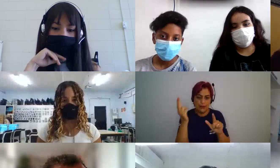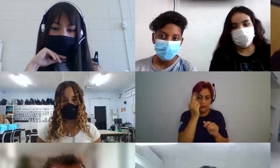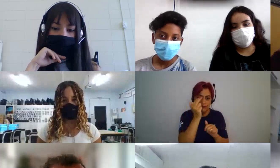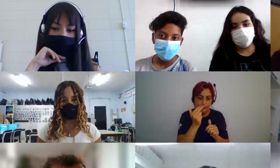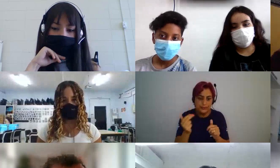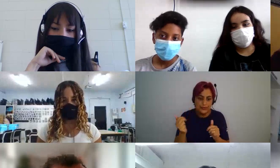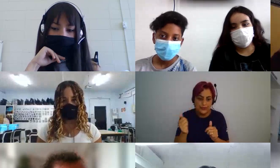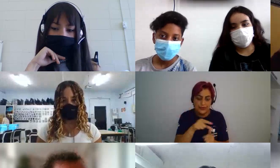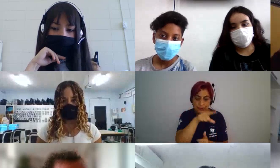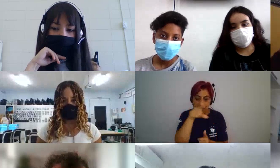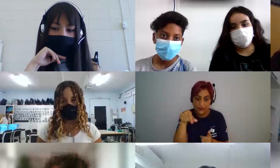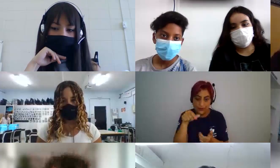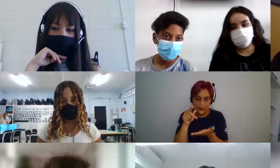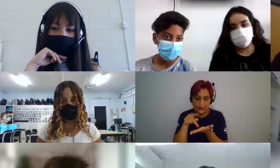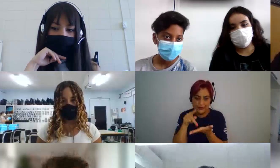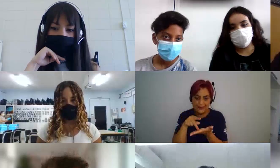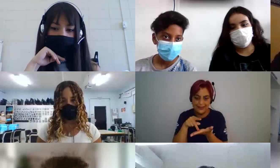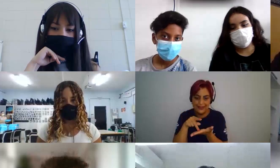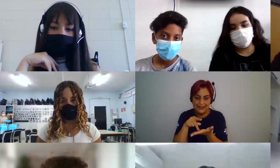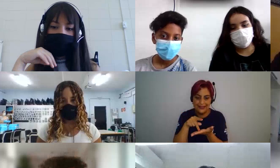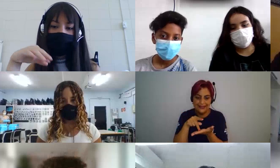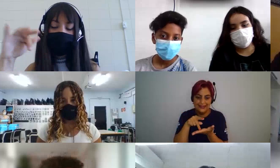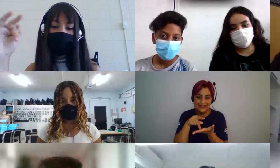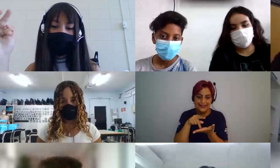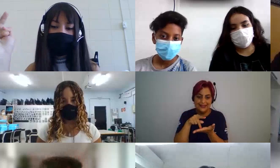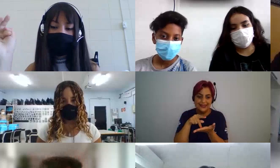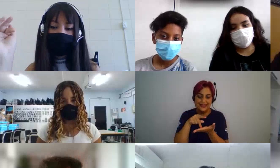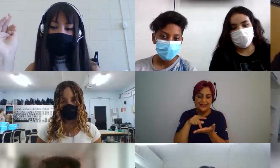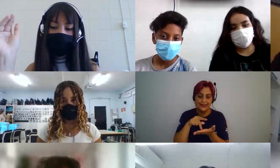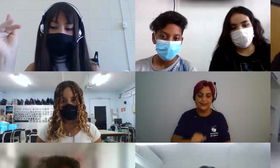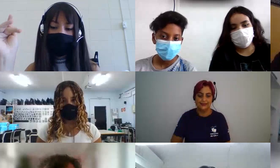Giovana, você é real ou é virtual?